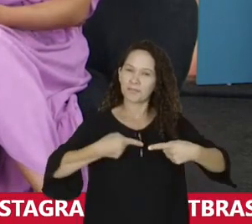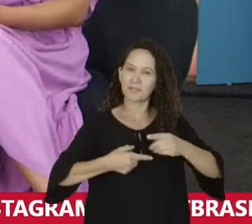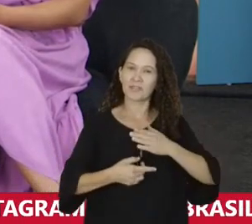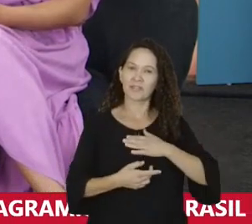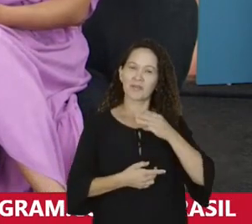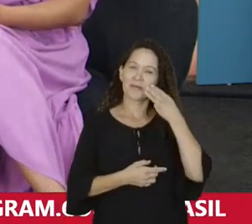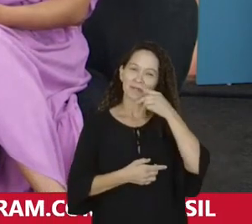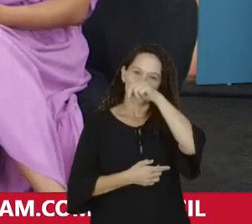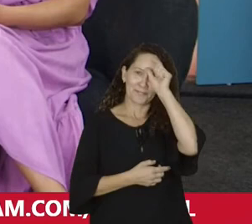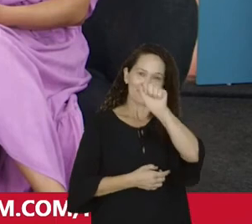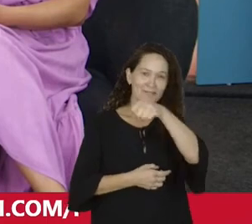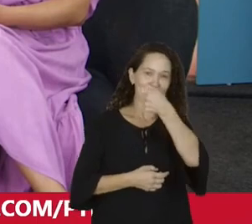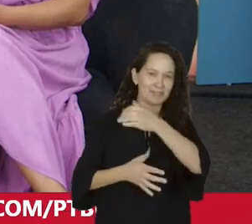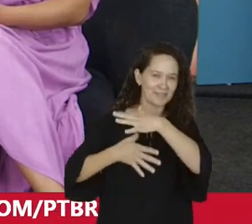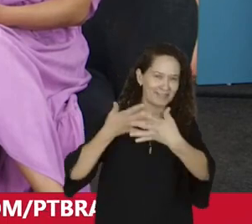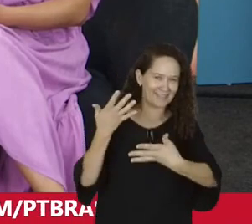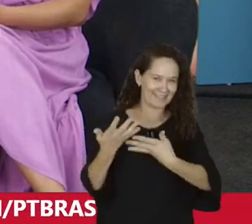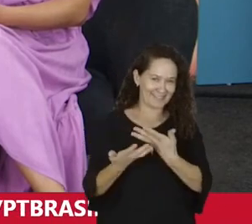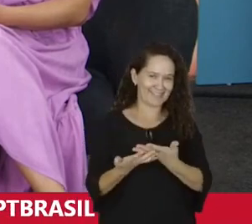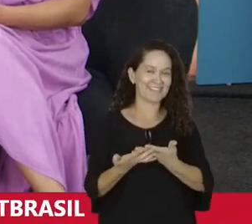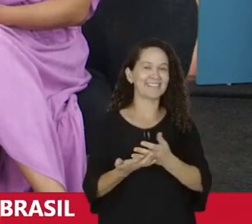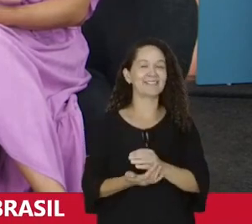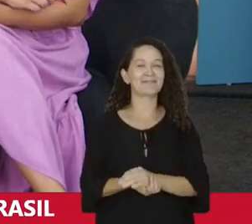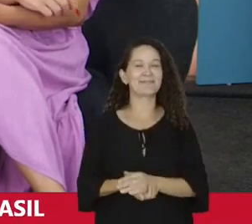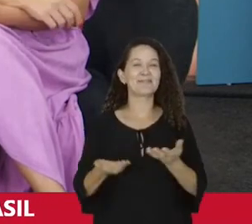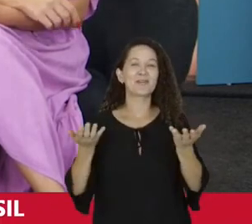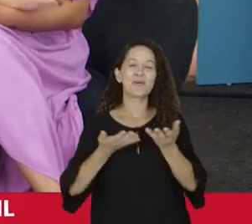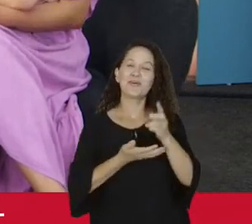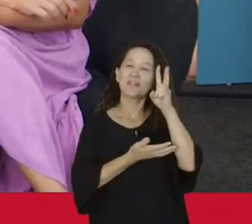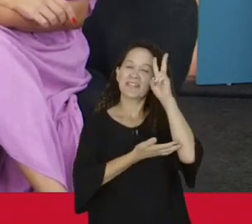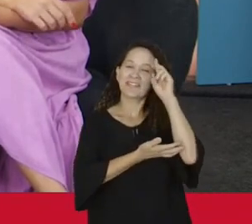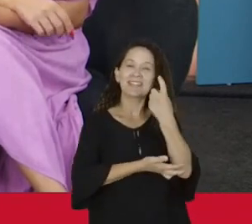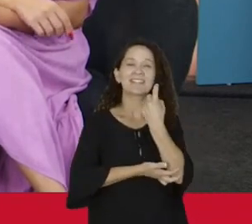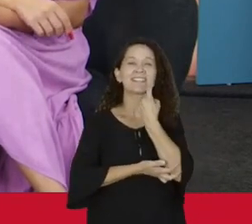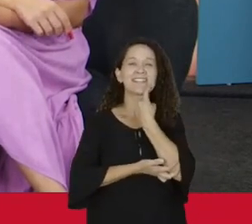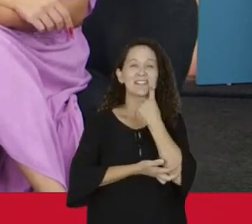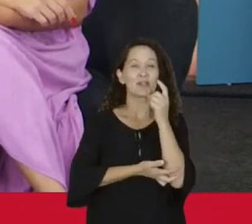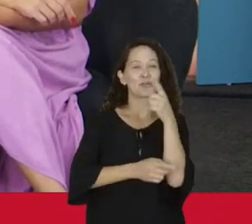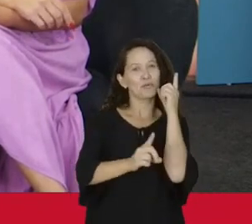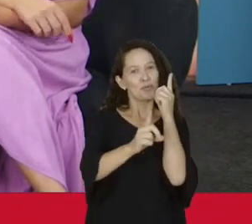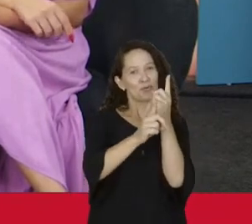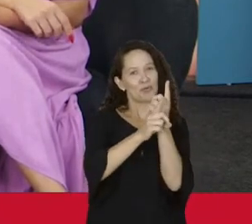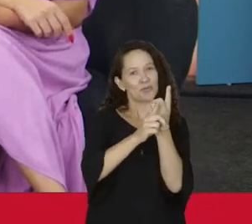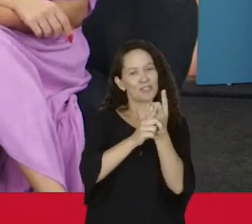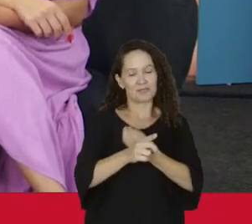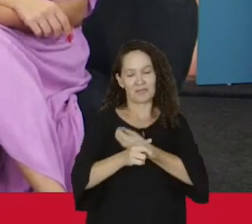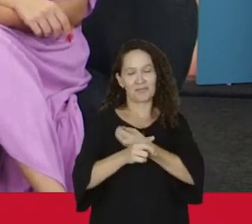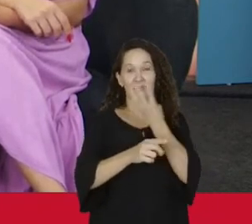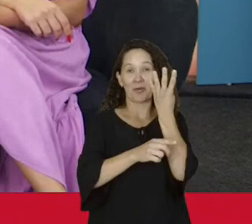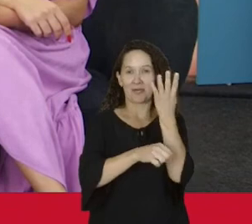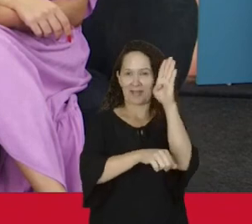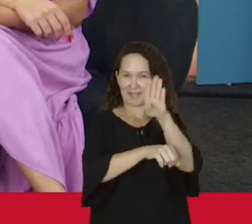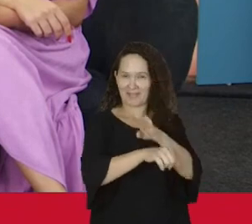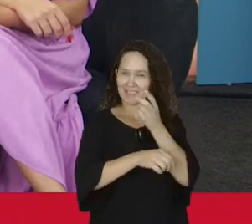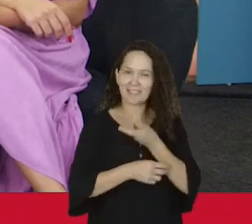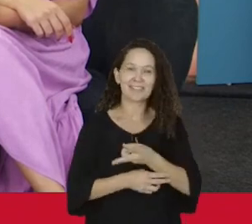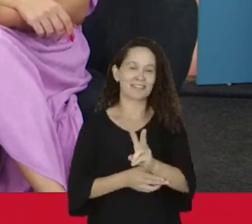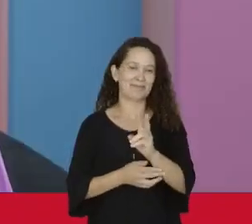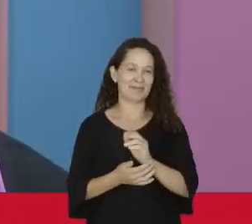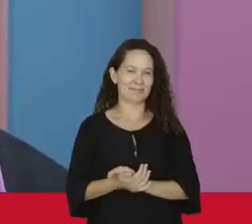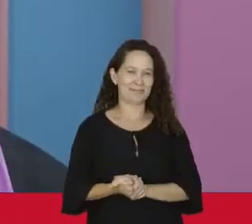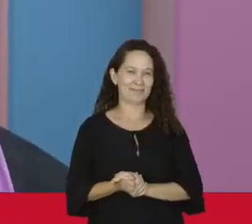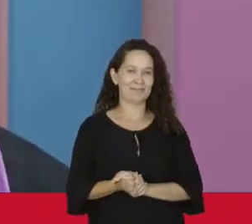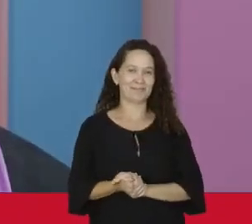política. Eu sou a Mariana Jacob, esse é meu sinal em Libras e de segunda a sexta-feira nos encontramos ao vivo a partir das 4 da